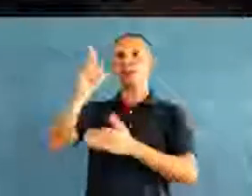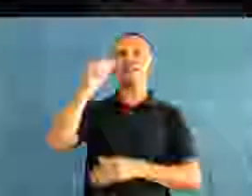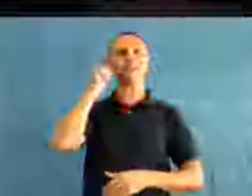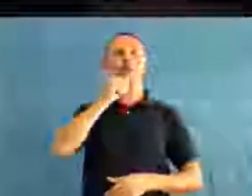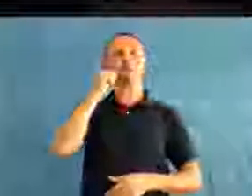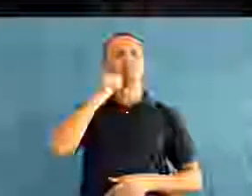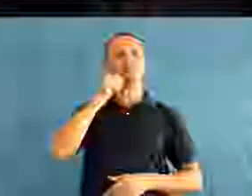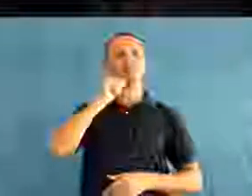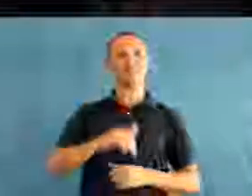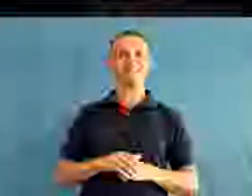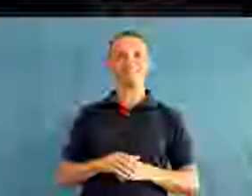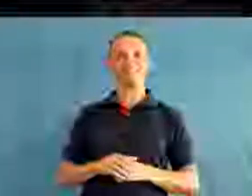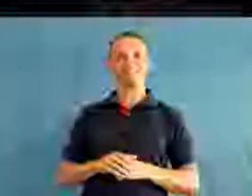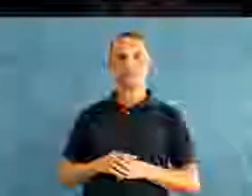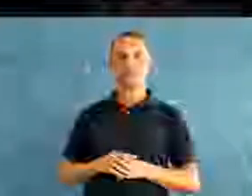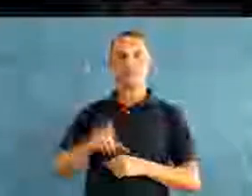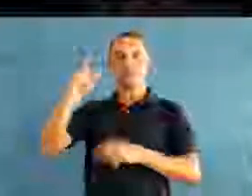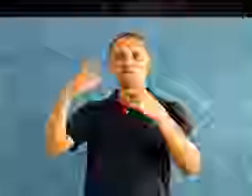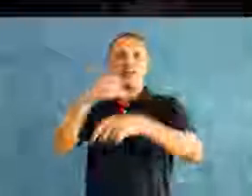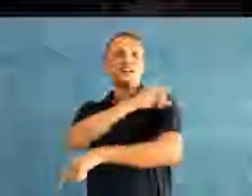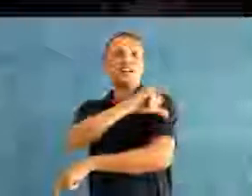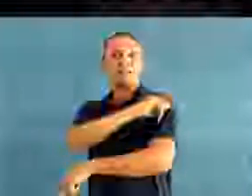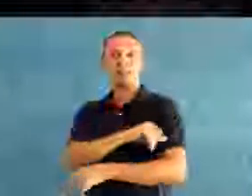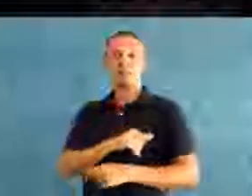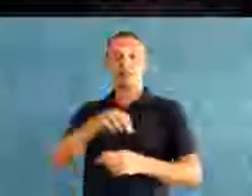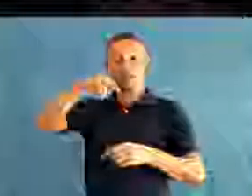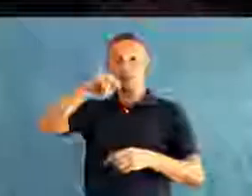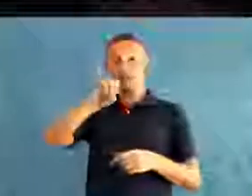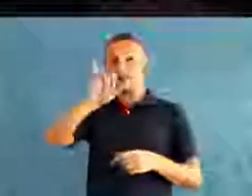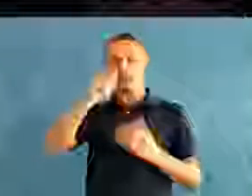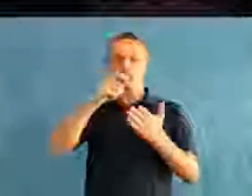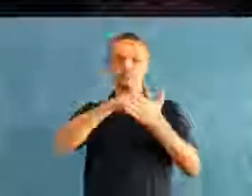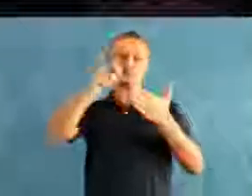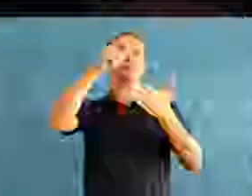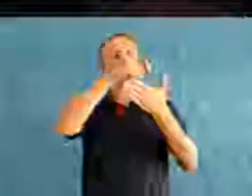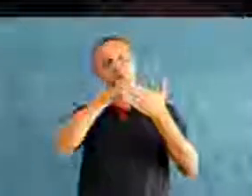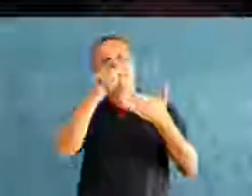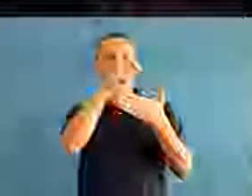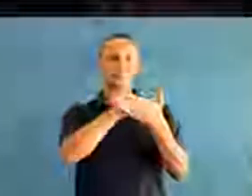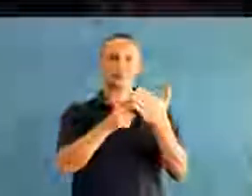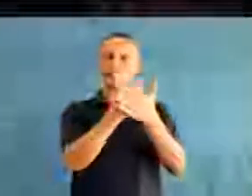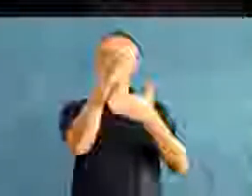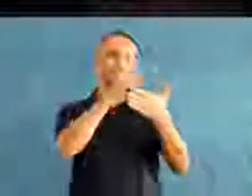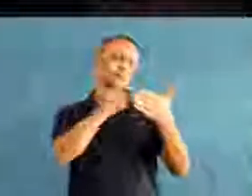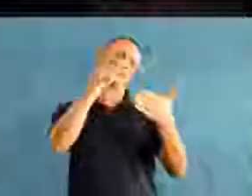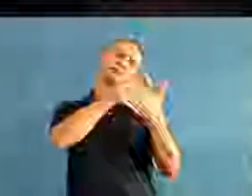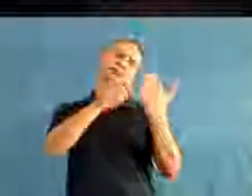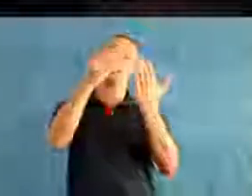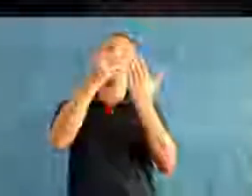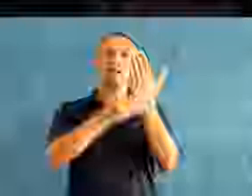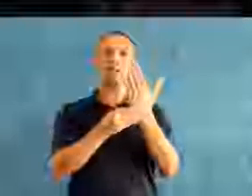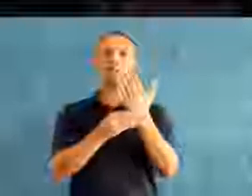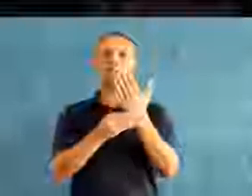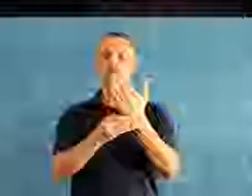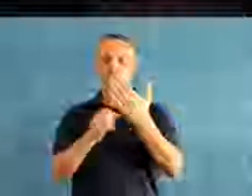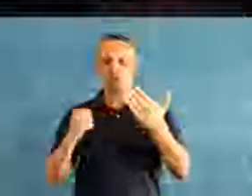escrevia livros e mais livros para defender seus direitos. Nízia foi, com certeza, uma das primeiras mulheres no